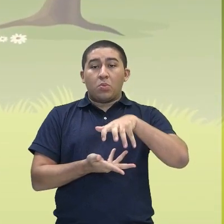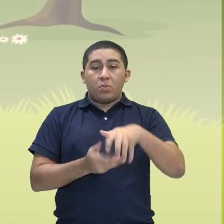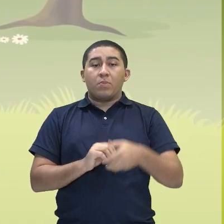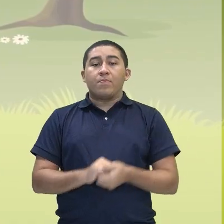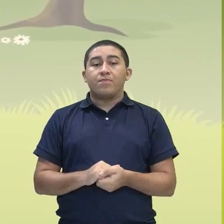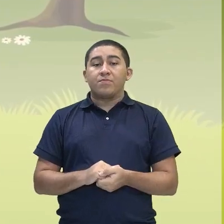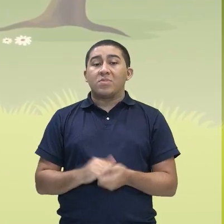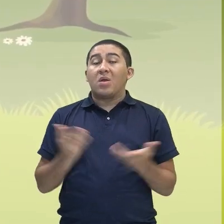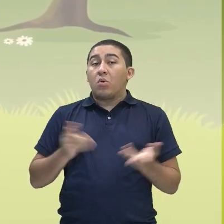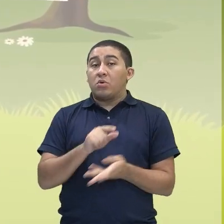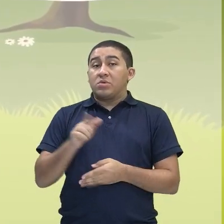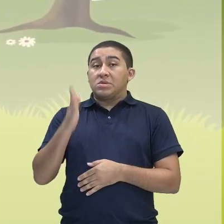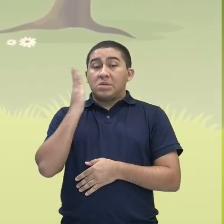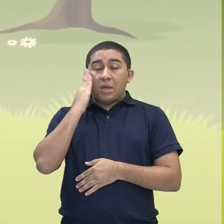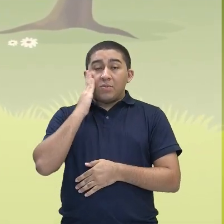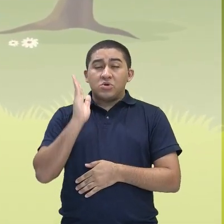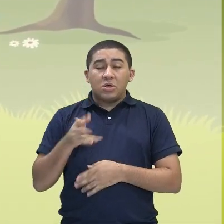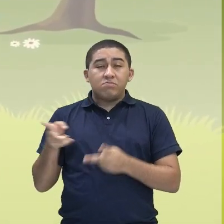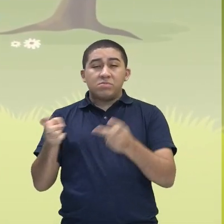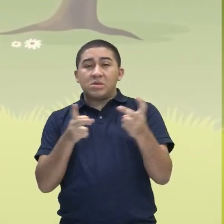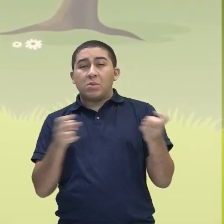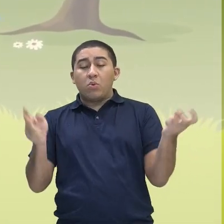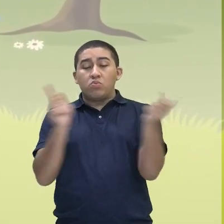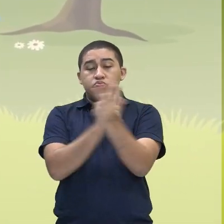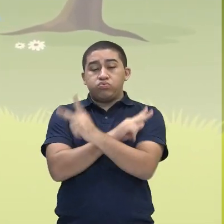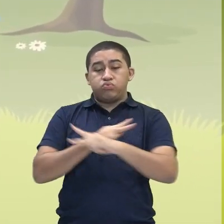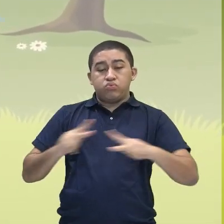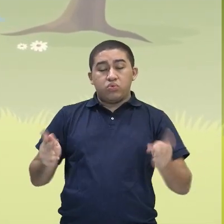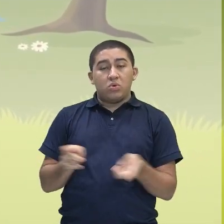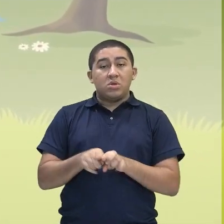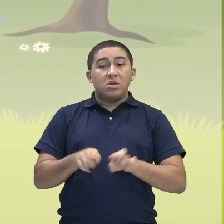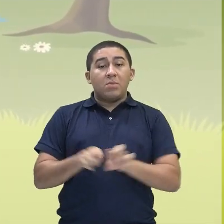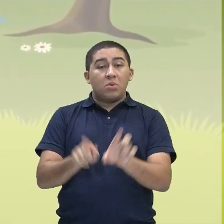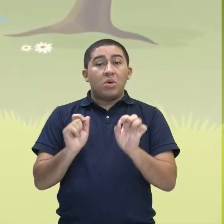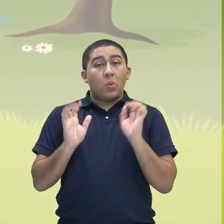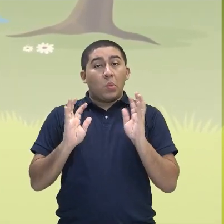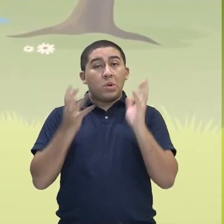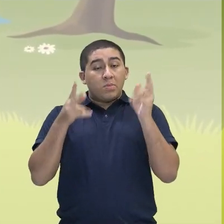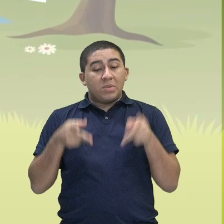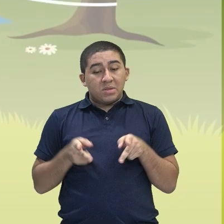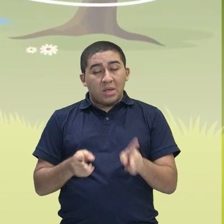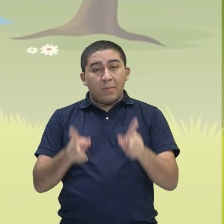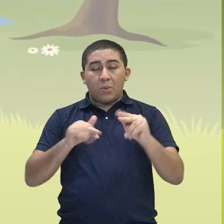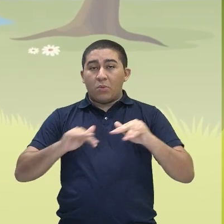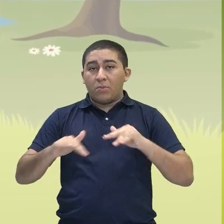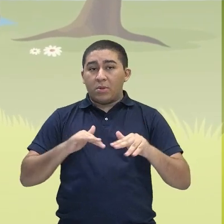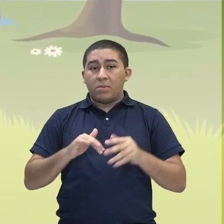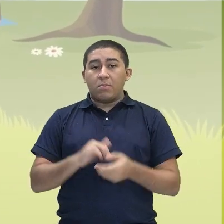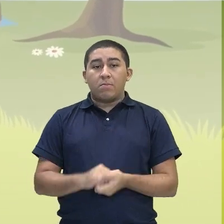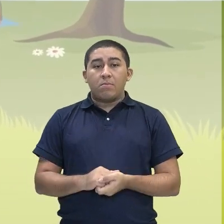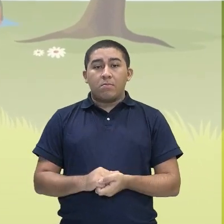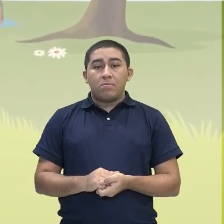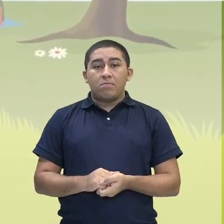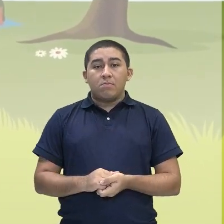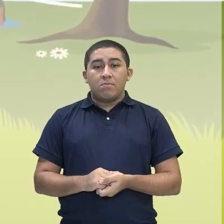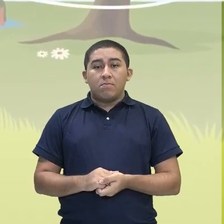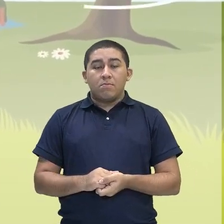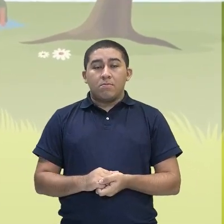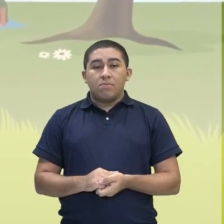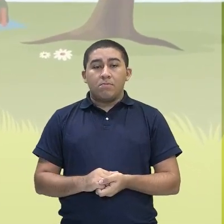Agora que você já sabe, repare nos ventos. O clima está sempre em movimento.